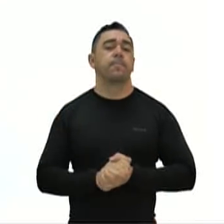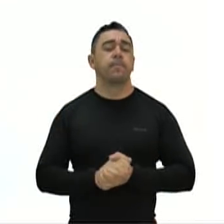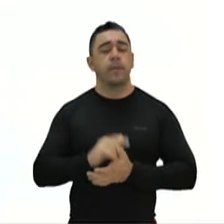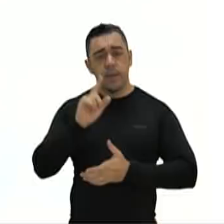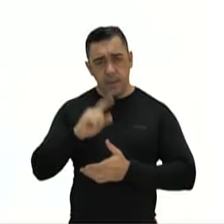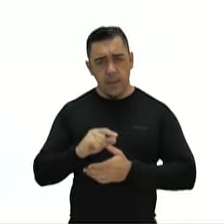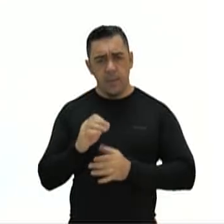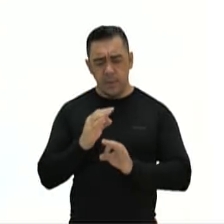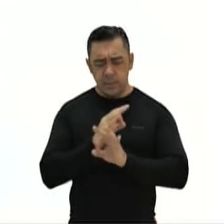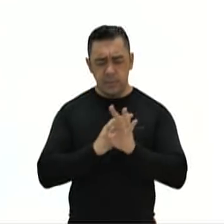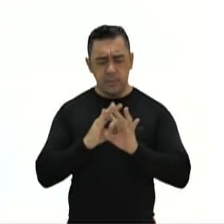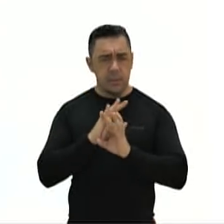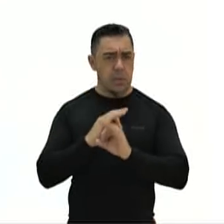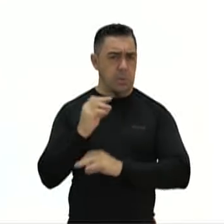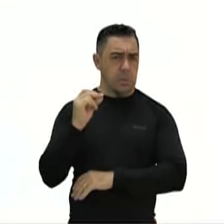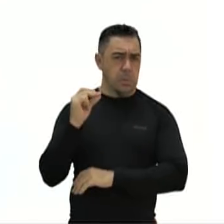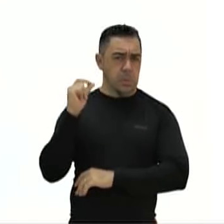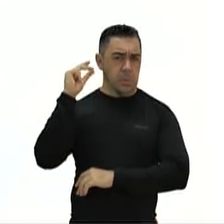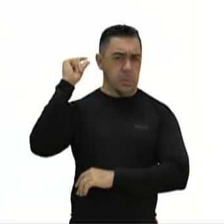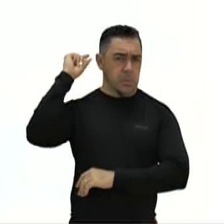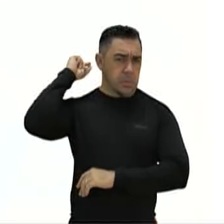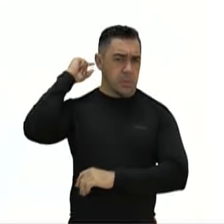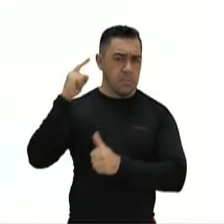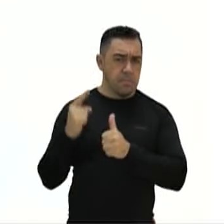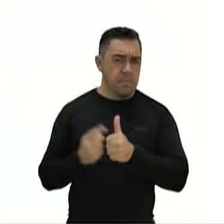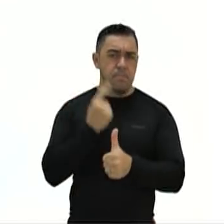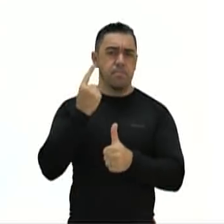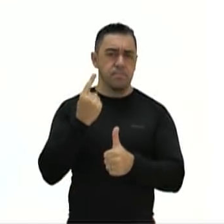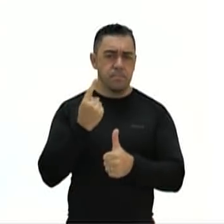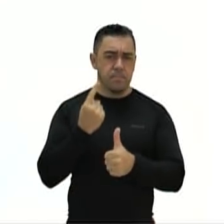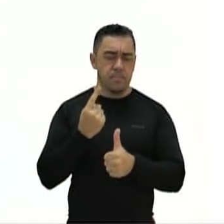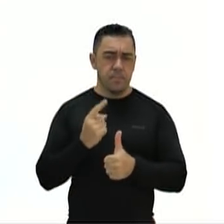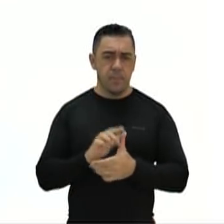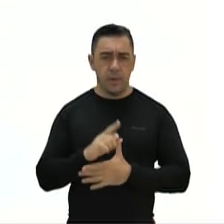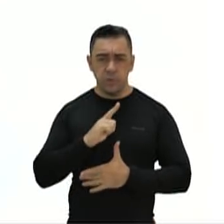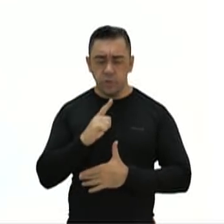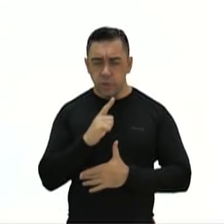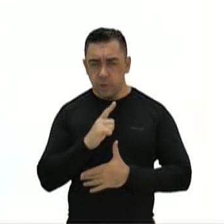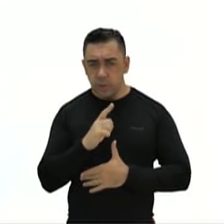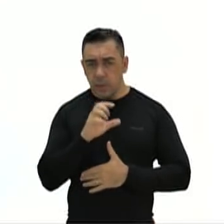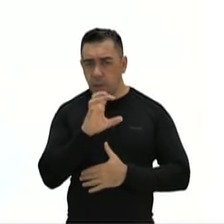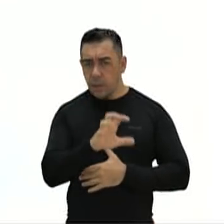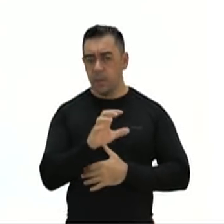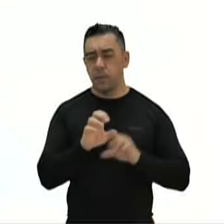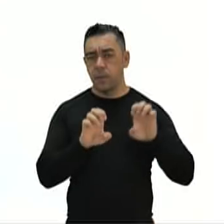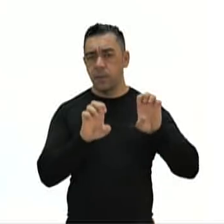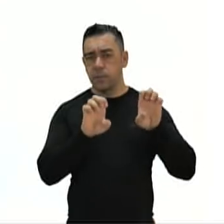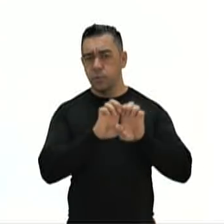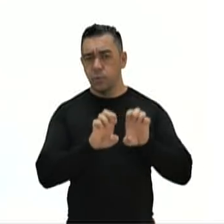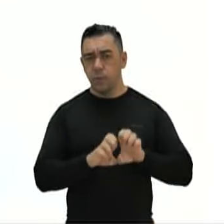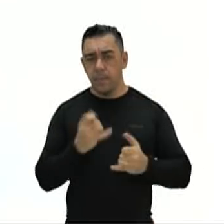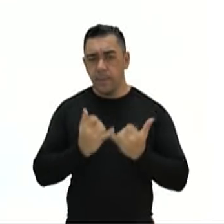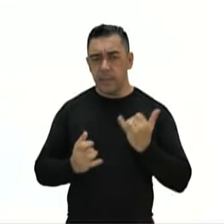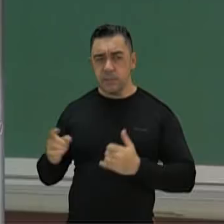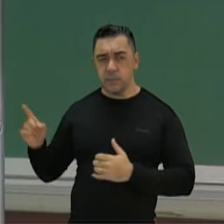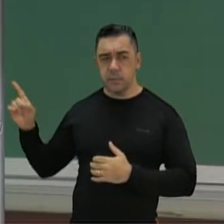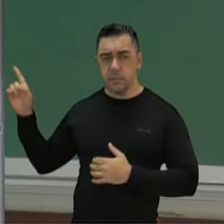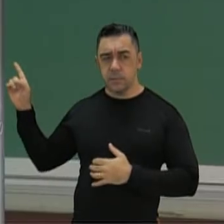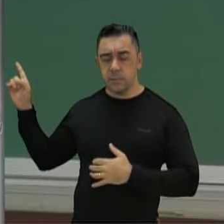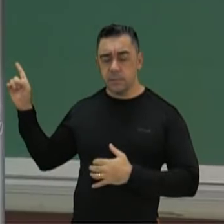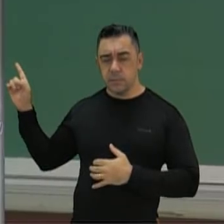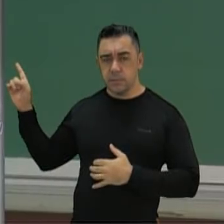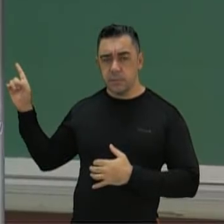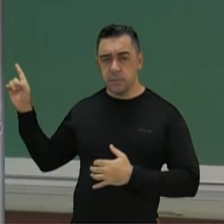primitiva. Os primeiros seres vivos que surgiram no nosso planeta tinham uma estrutura celular um pouco parecida com essa, talvez até